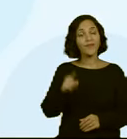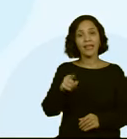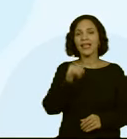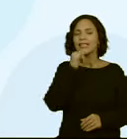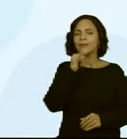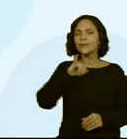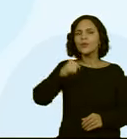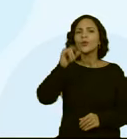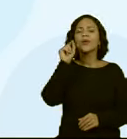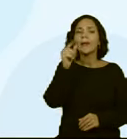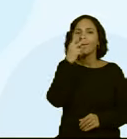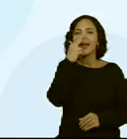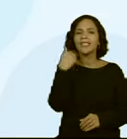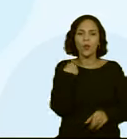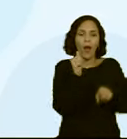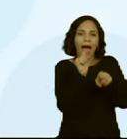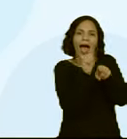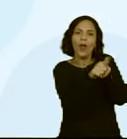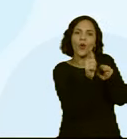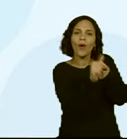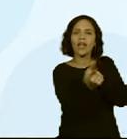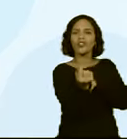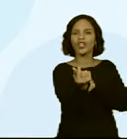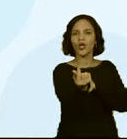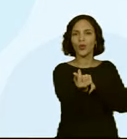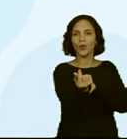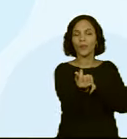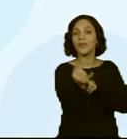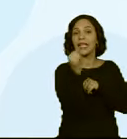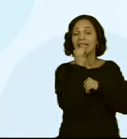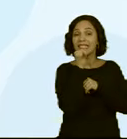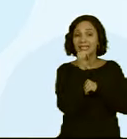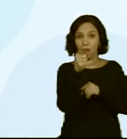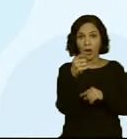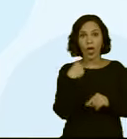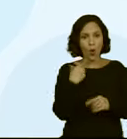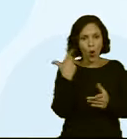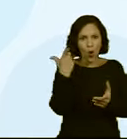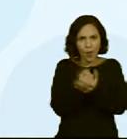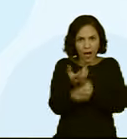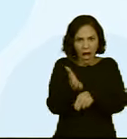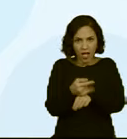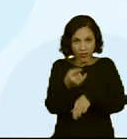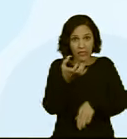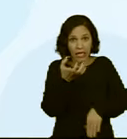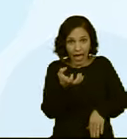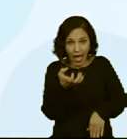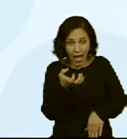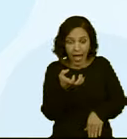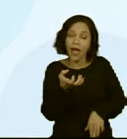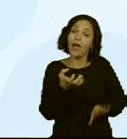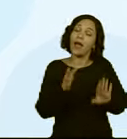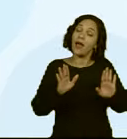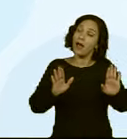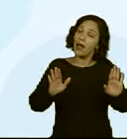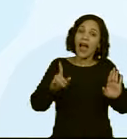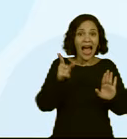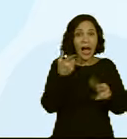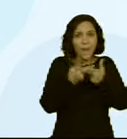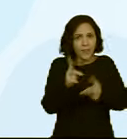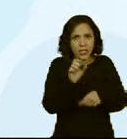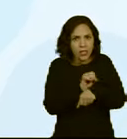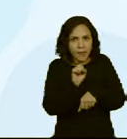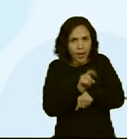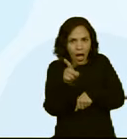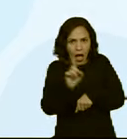como se fosse o aluguel do dinheiro como se você para você antecipar um bem que você quer comprar agora e não